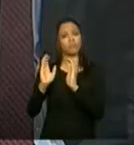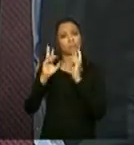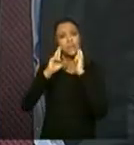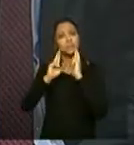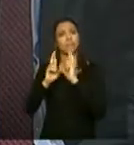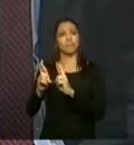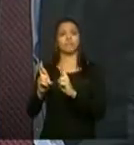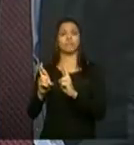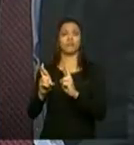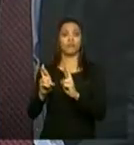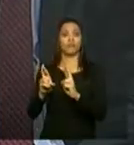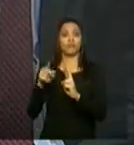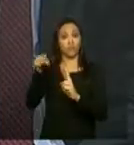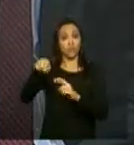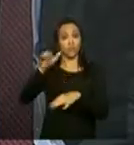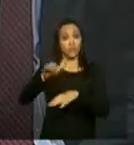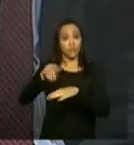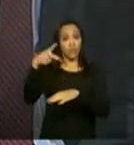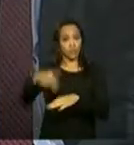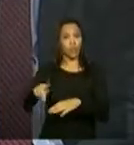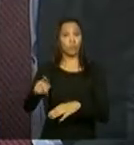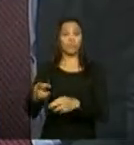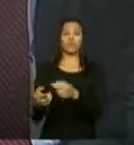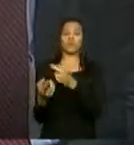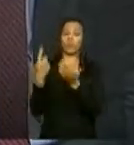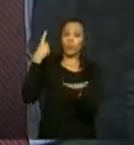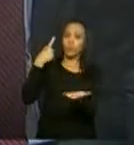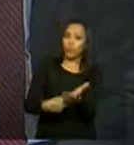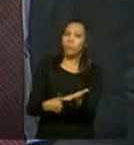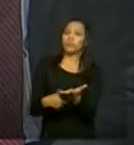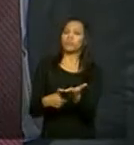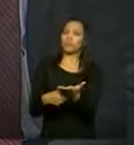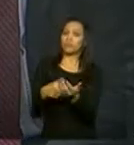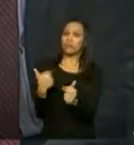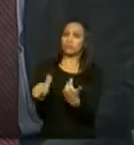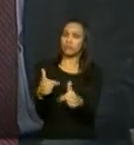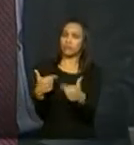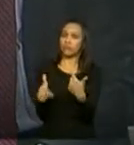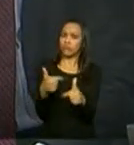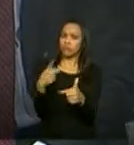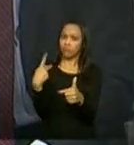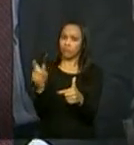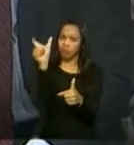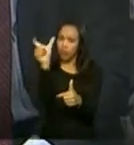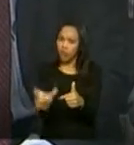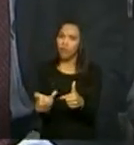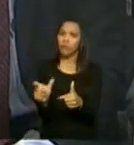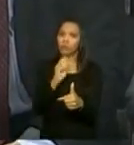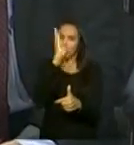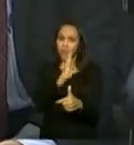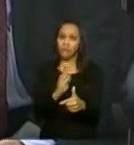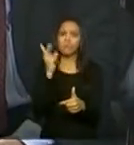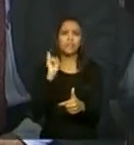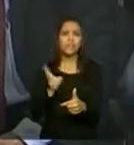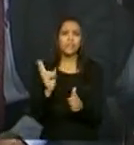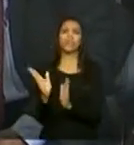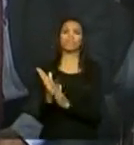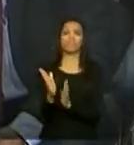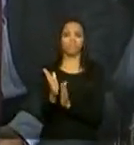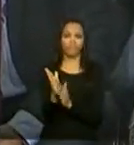e ter o seu papel histórico permanentemente a elogiado